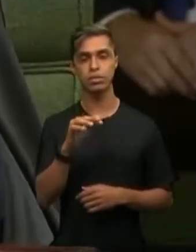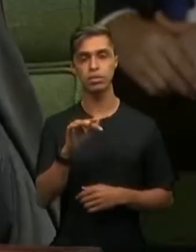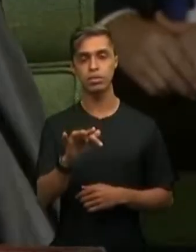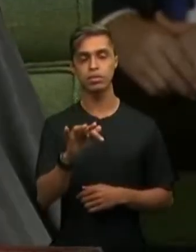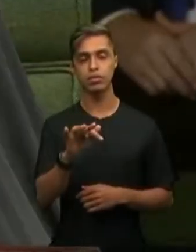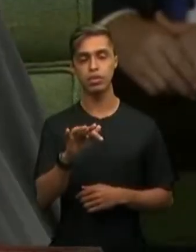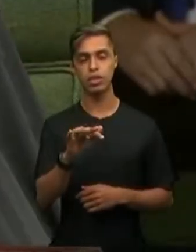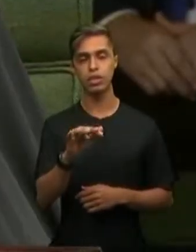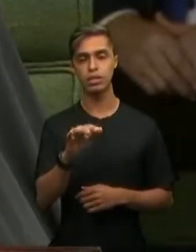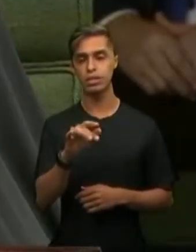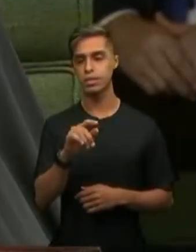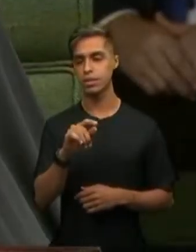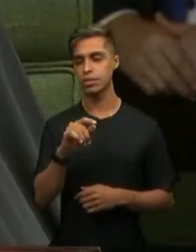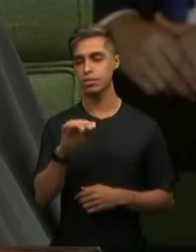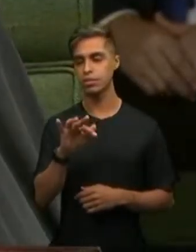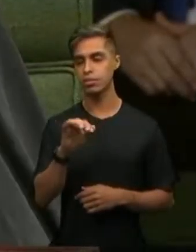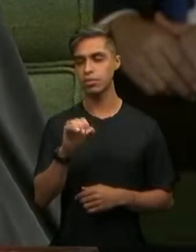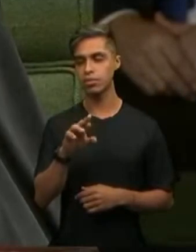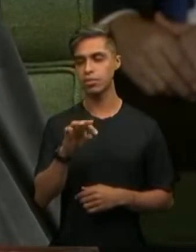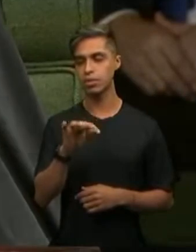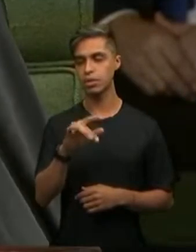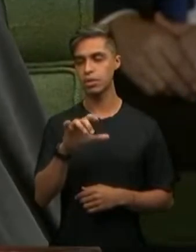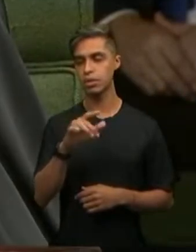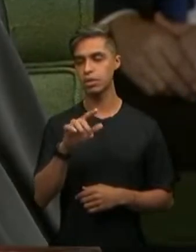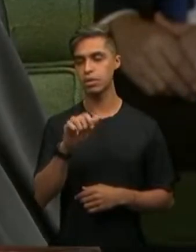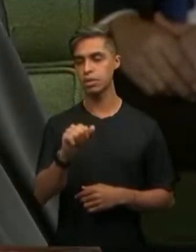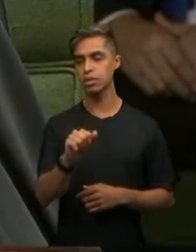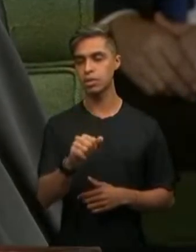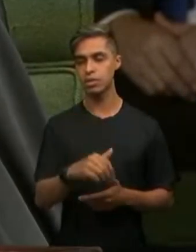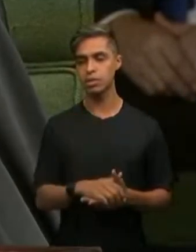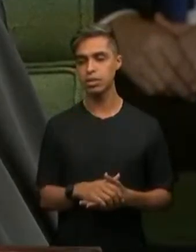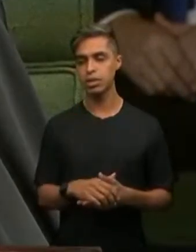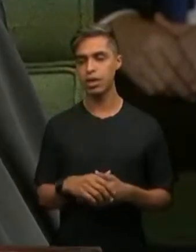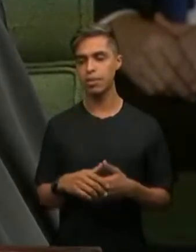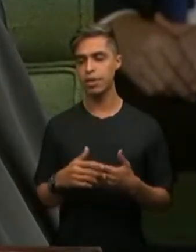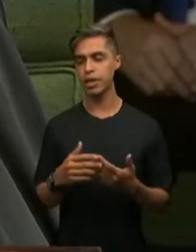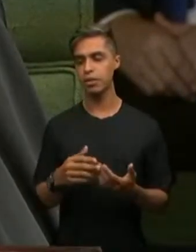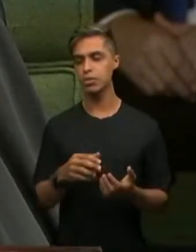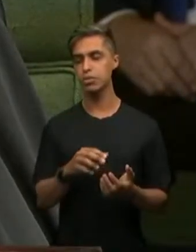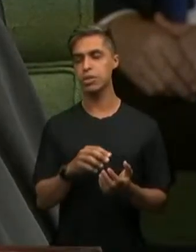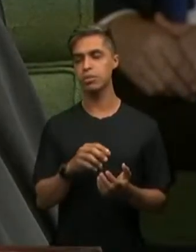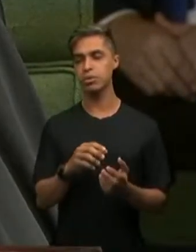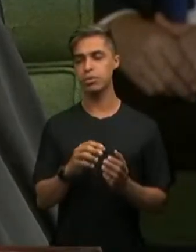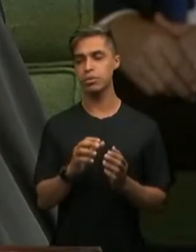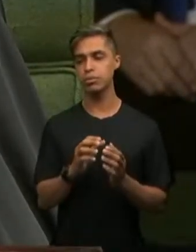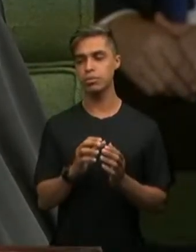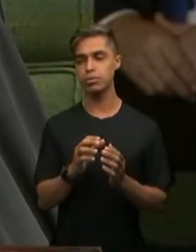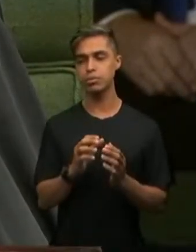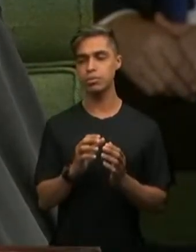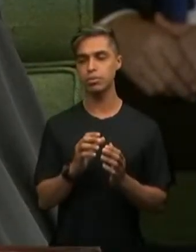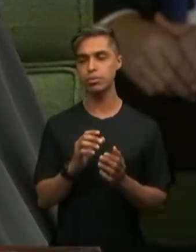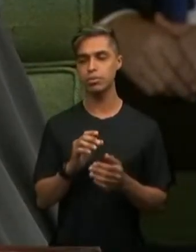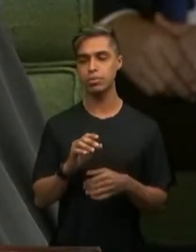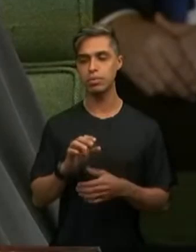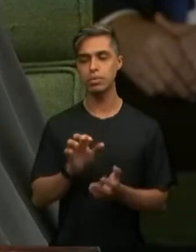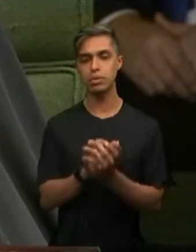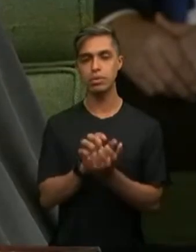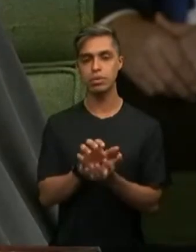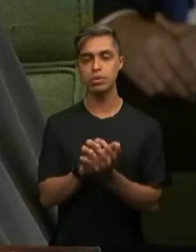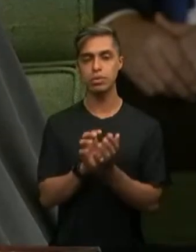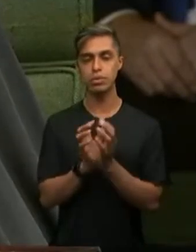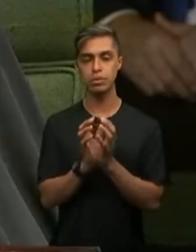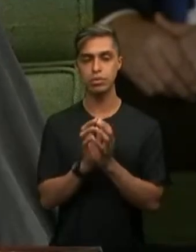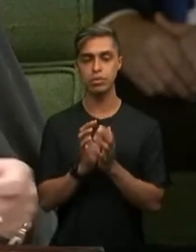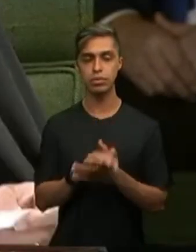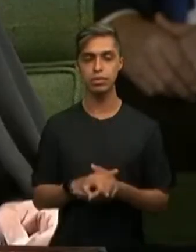Flash né com eh uma quantidade pequena de votos menos de 10.000 votos menos de 10.000 os